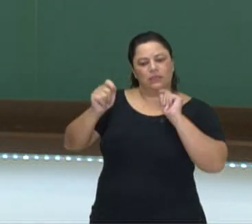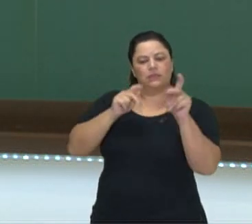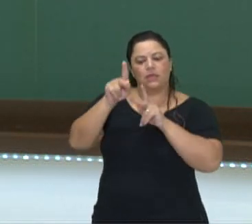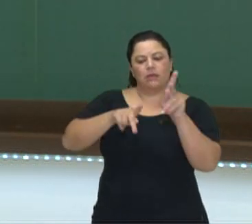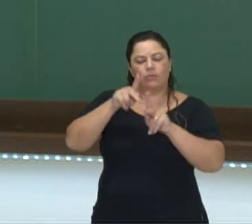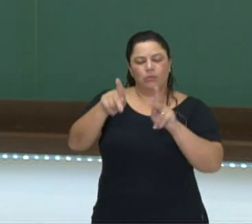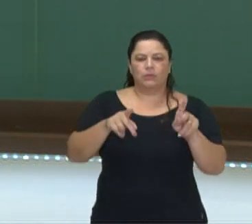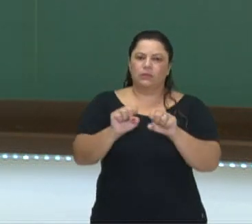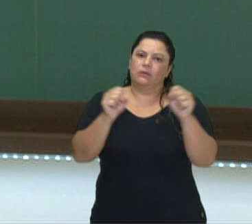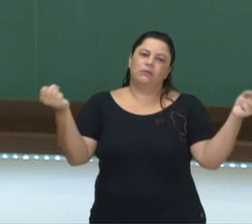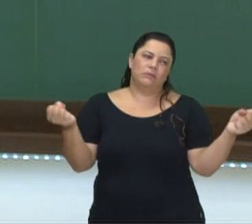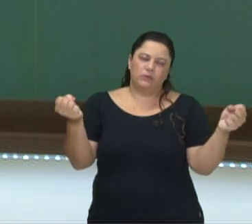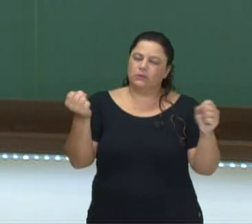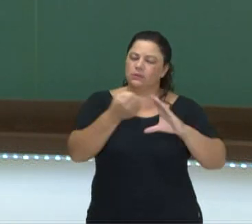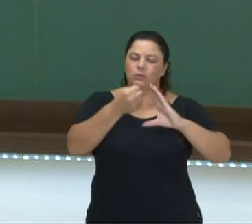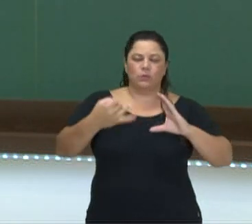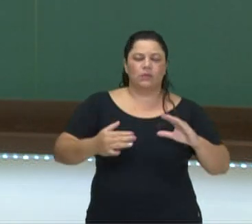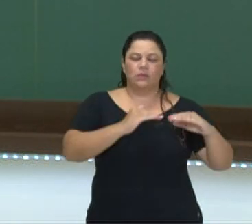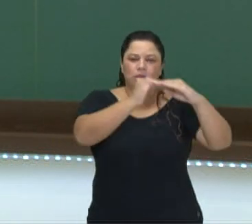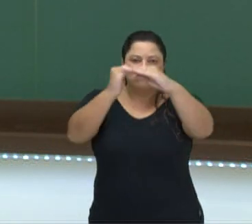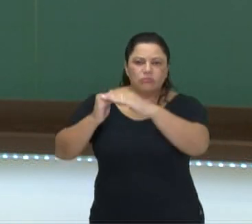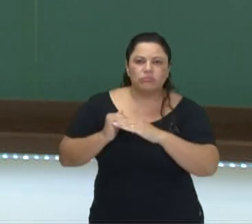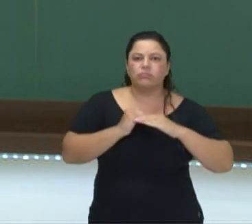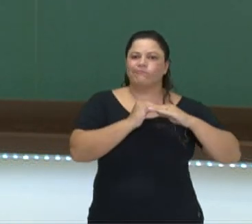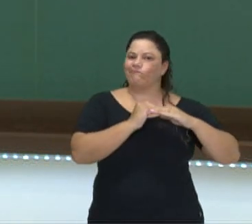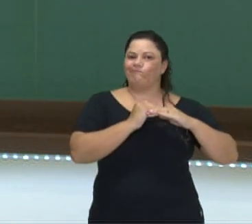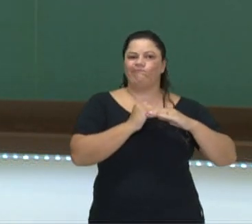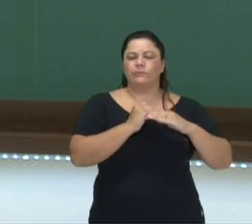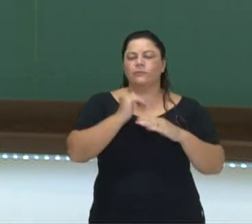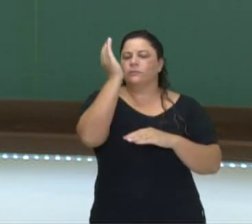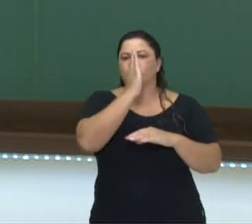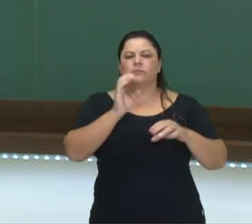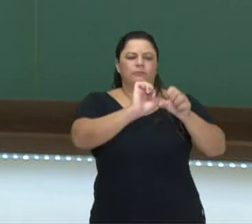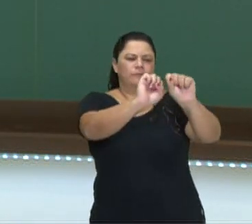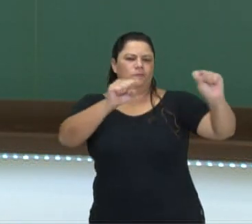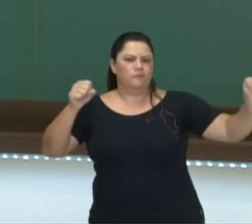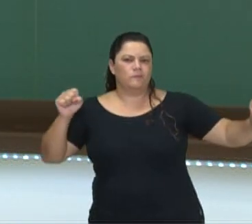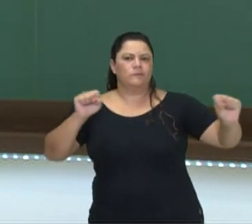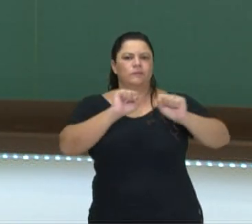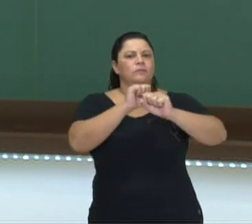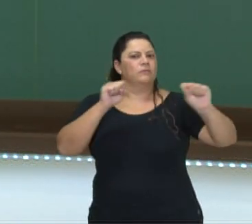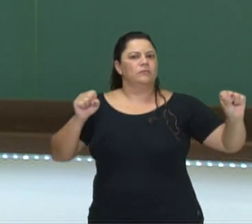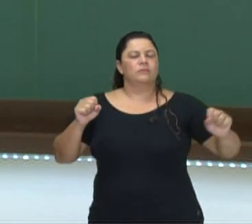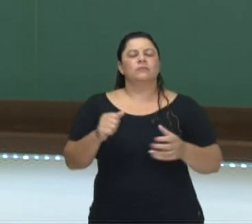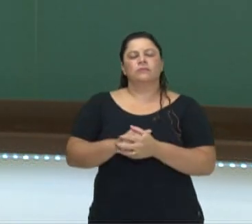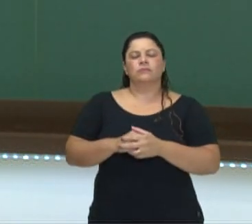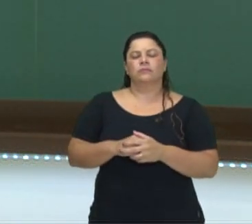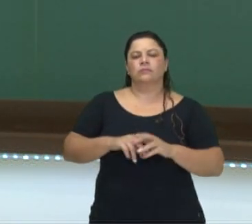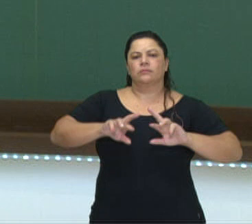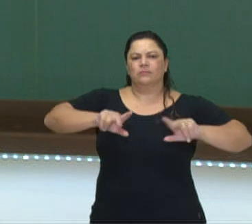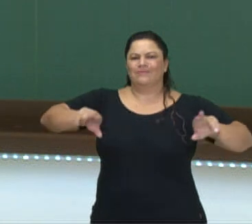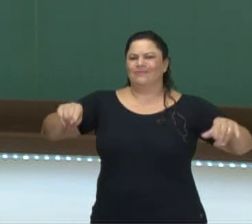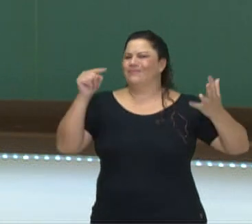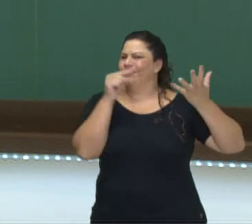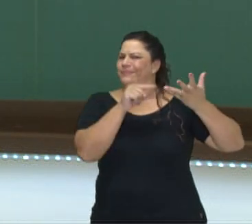impossível manter as mesmas características em todo o Brasil. Se ele é enorme em tamanho e ele tem essa